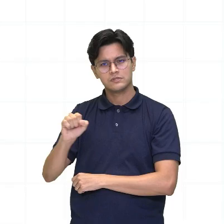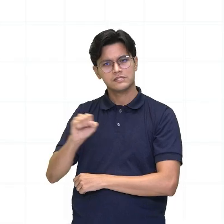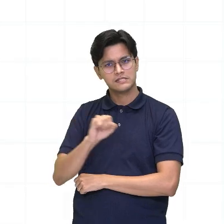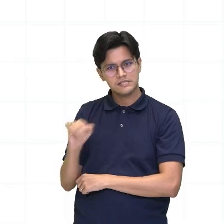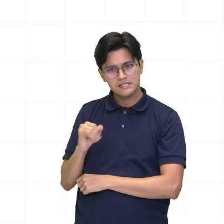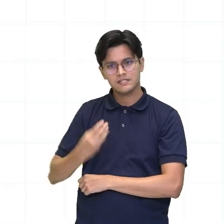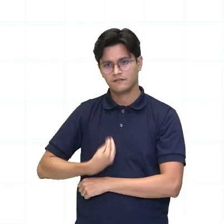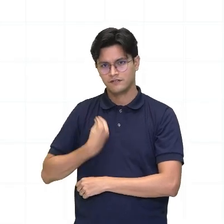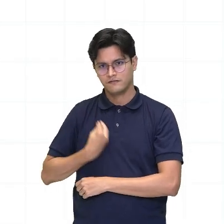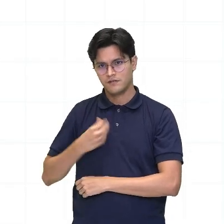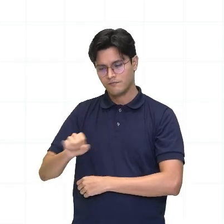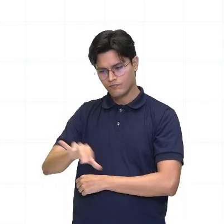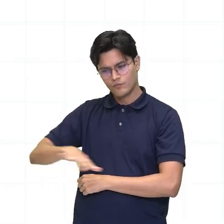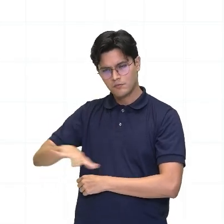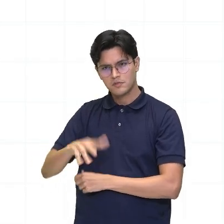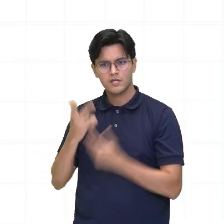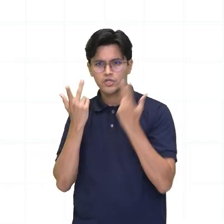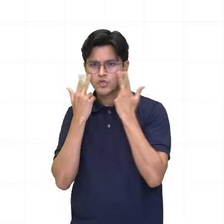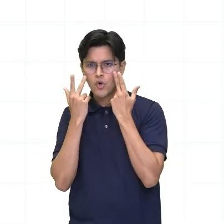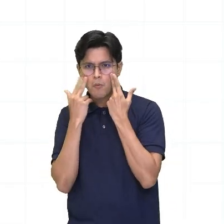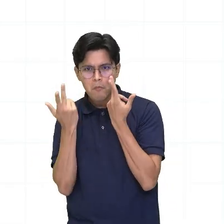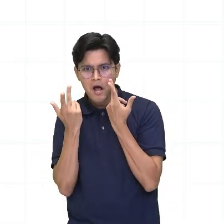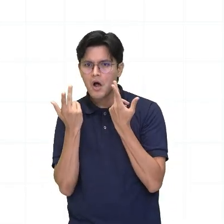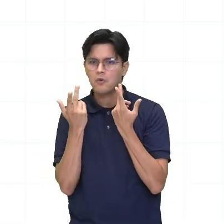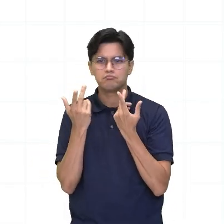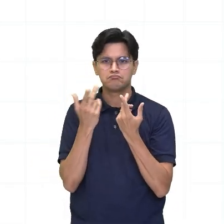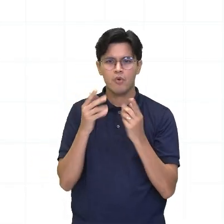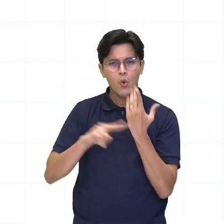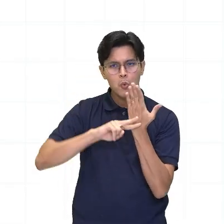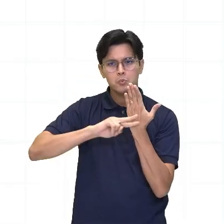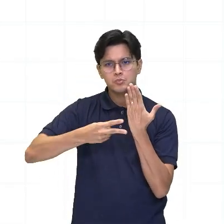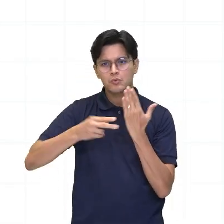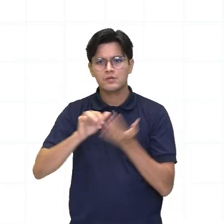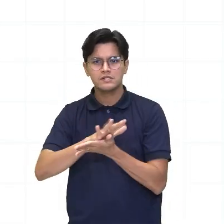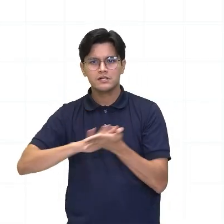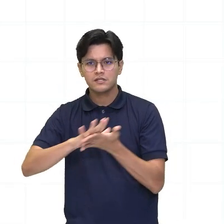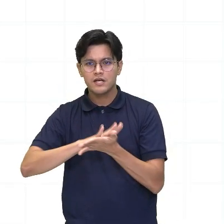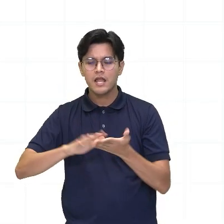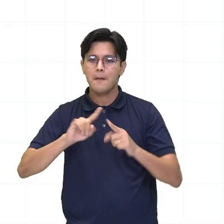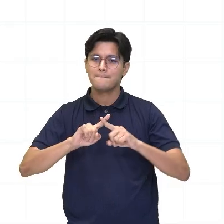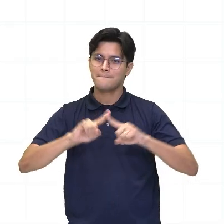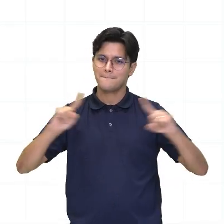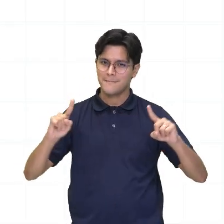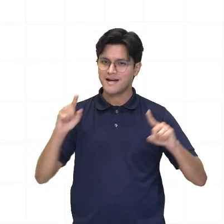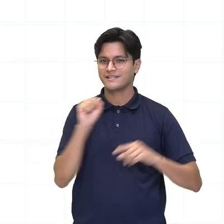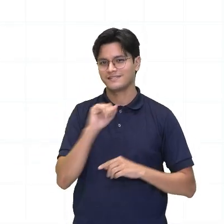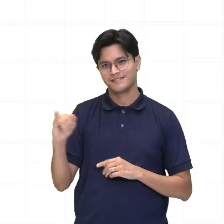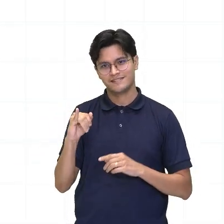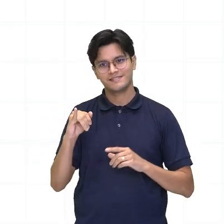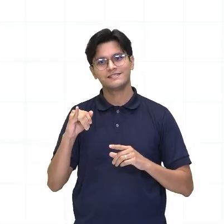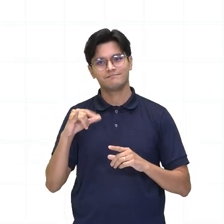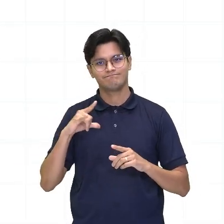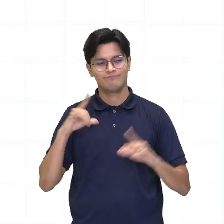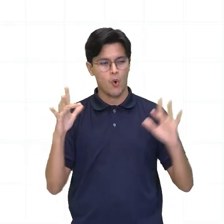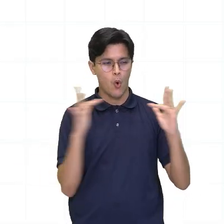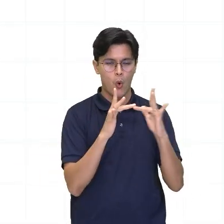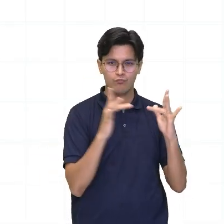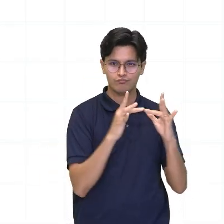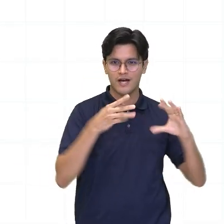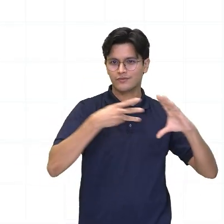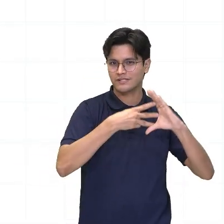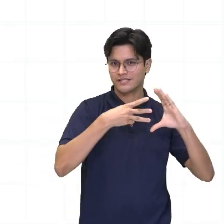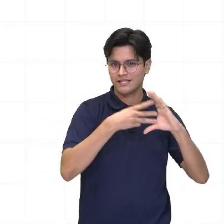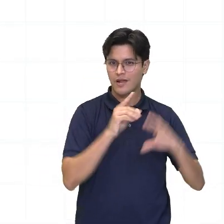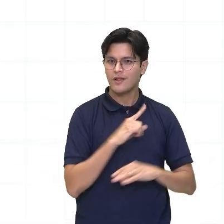tem contato com as nossas células, eles são então parasitas obrigatórios intracelulares. Eles precisam de uma